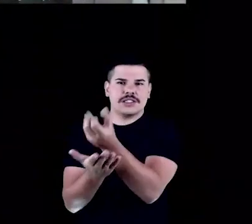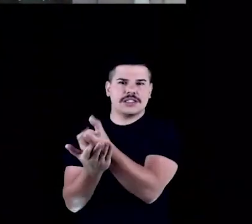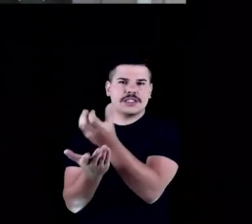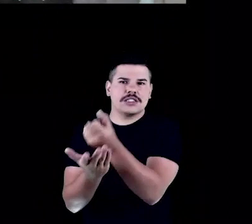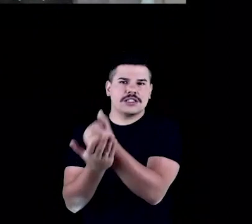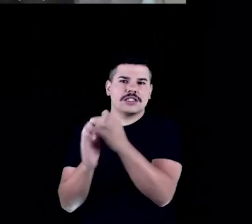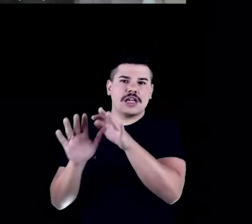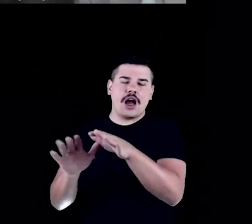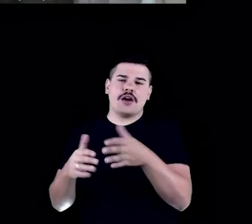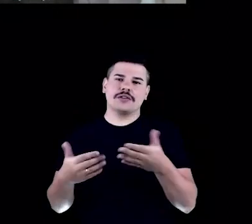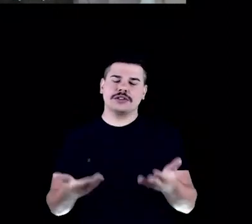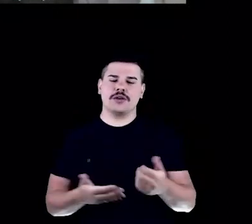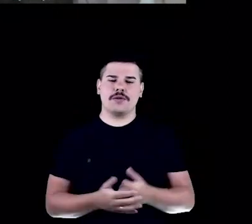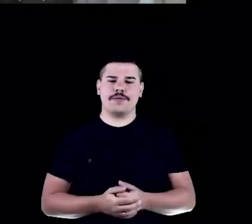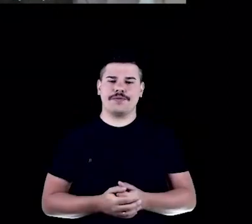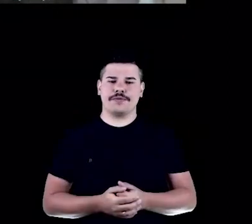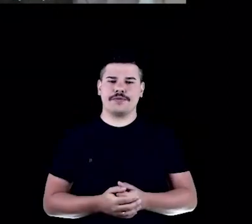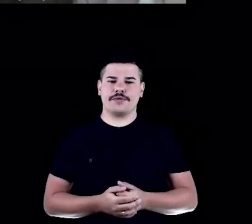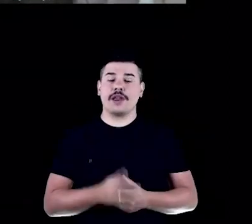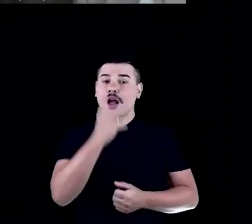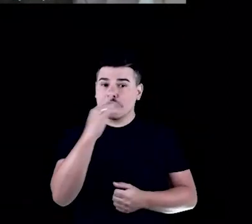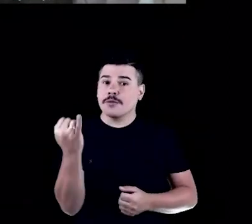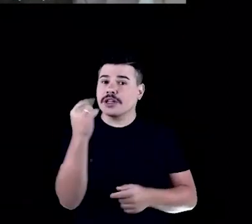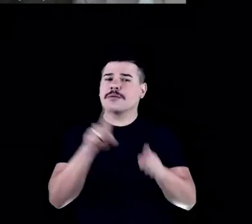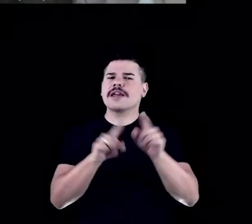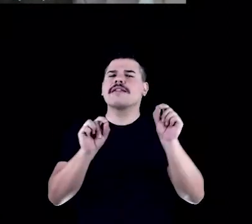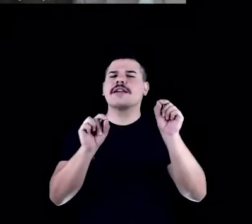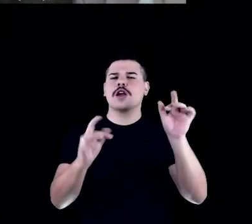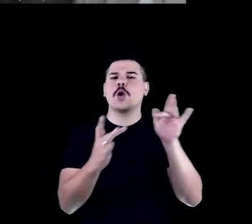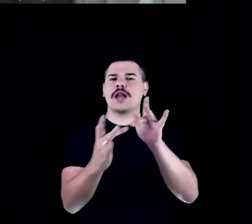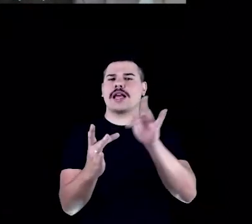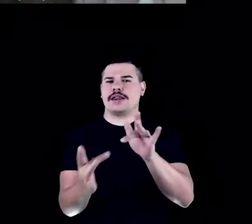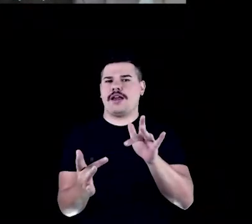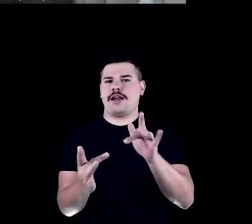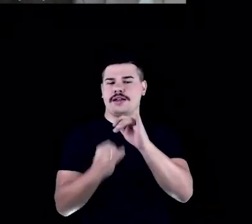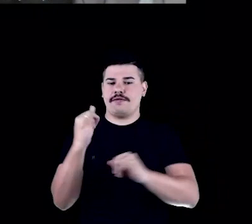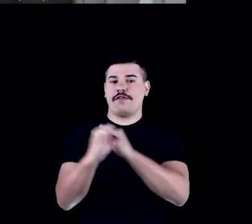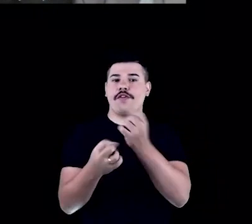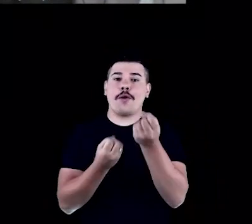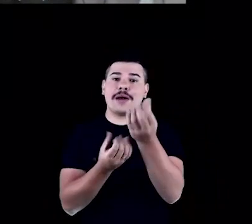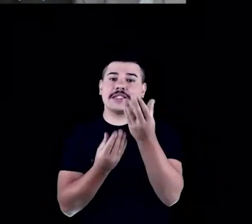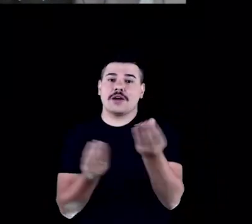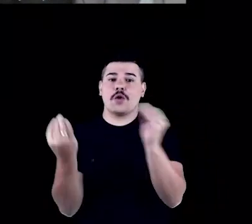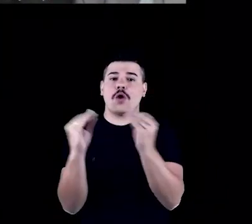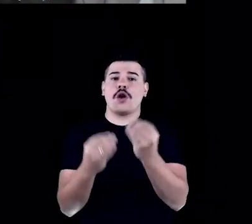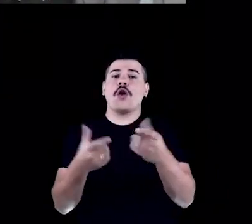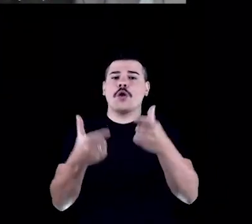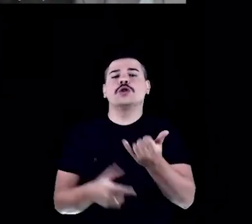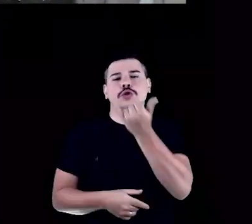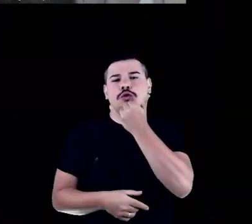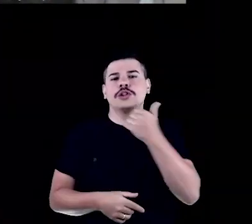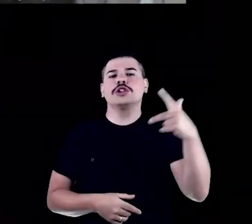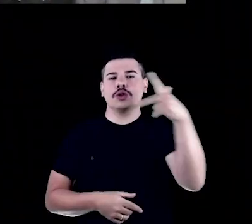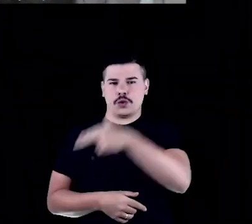acumuladas. Mas também acho que depende muito de quem conecta, como você pode conectar essas informações soltas,